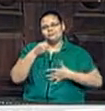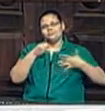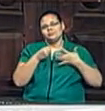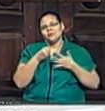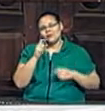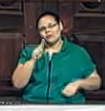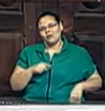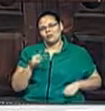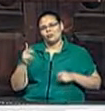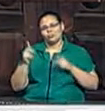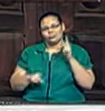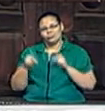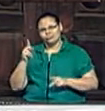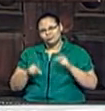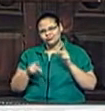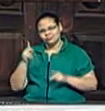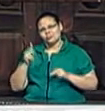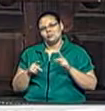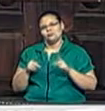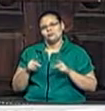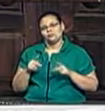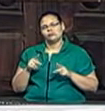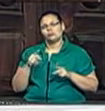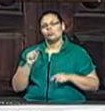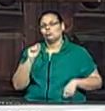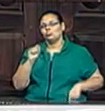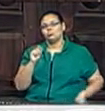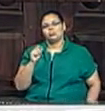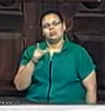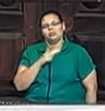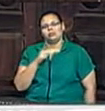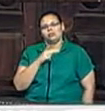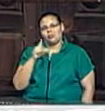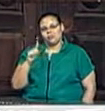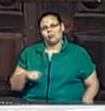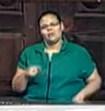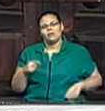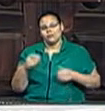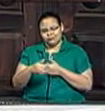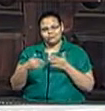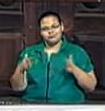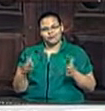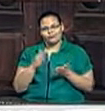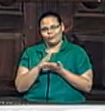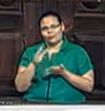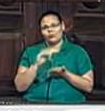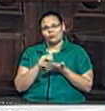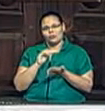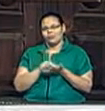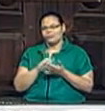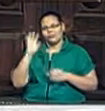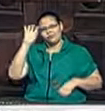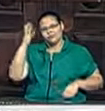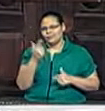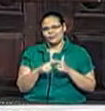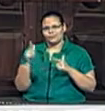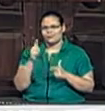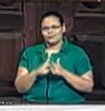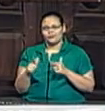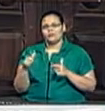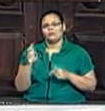apreensão da população ela é gigantesca. O que resta do pacote não resolverá o problema do Estado. Por que